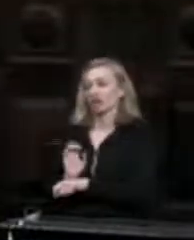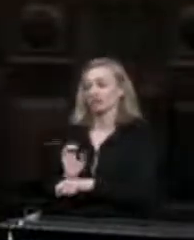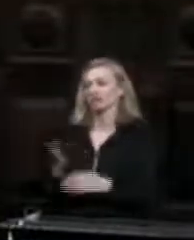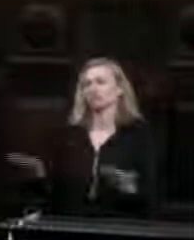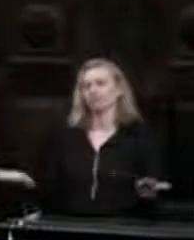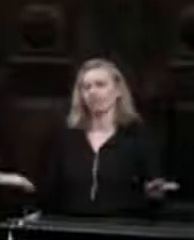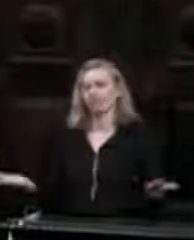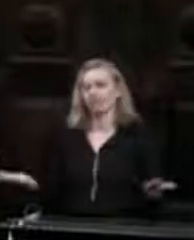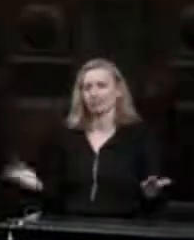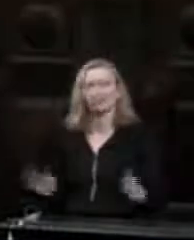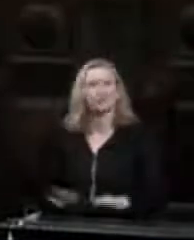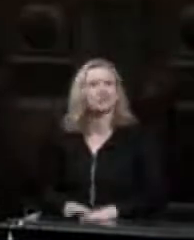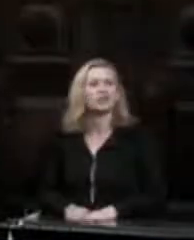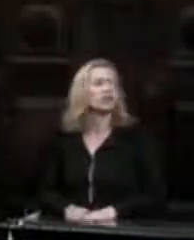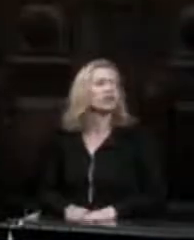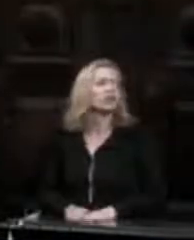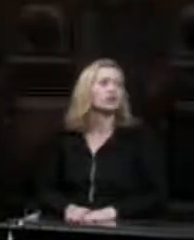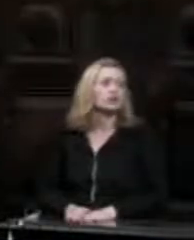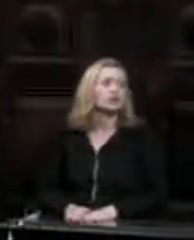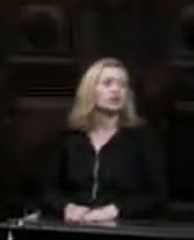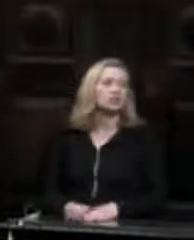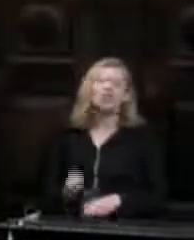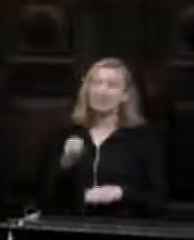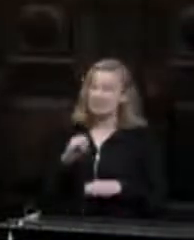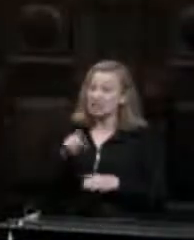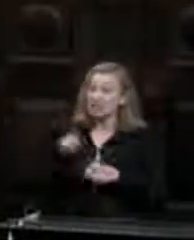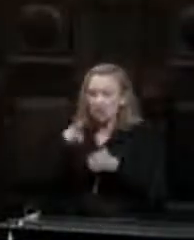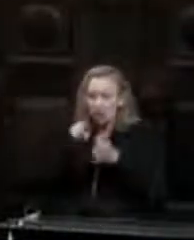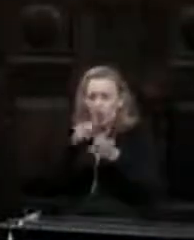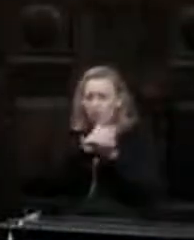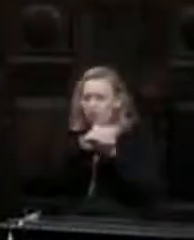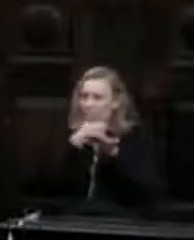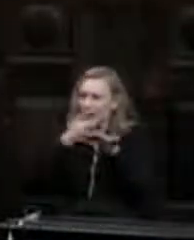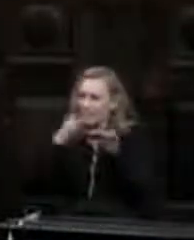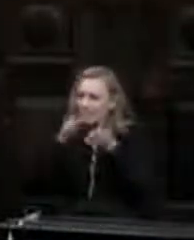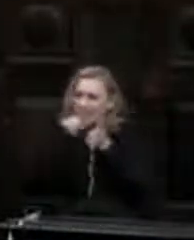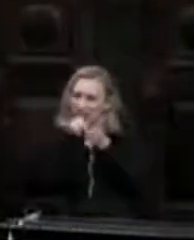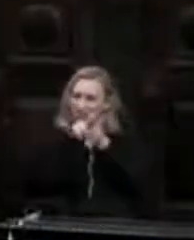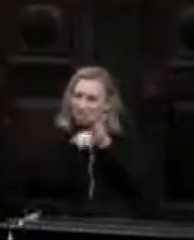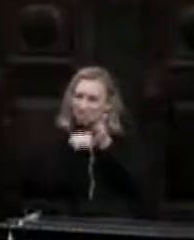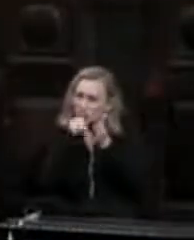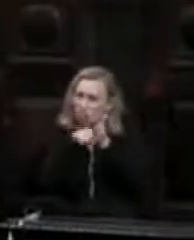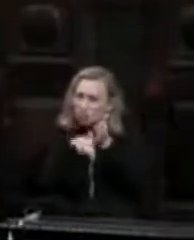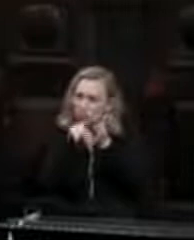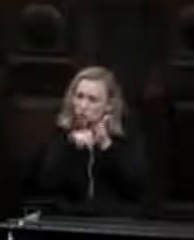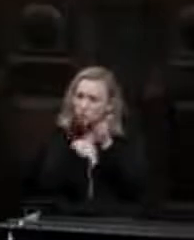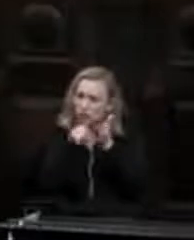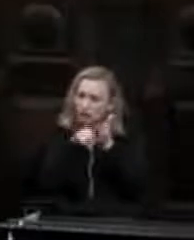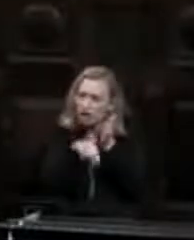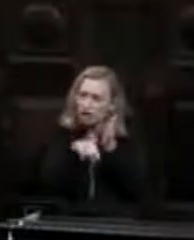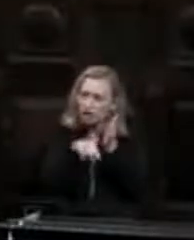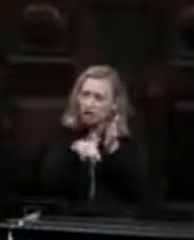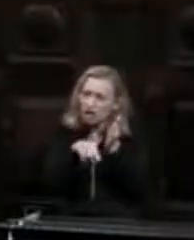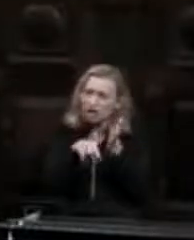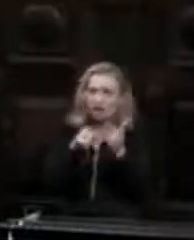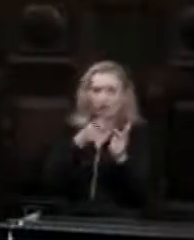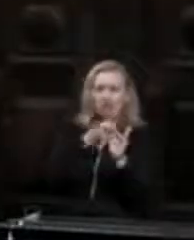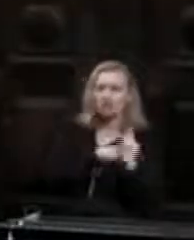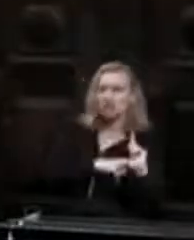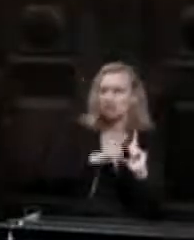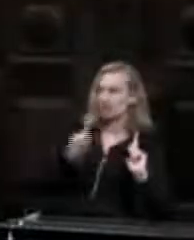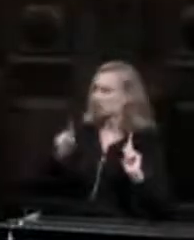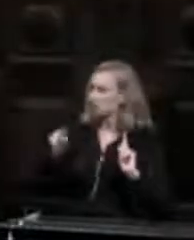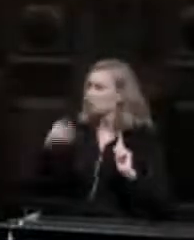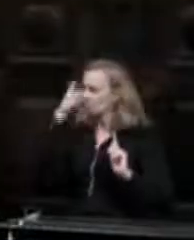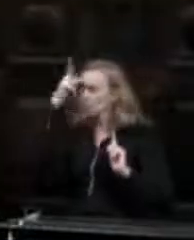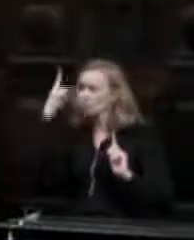Ora, quando você começa a reduzir, como você começa a dispensar dívidas de pessoas ou de empresas que